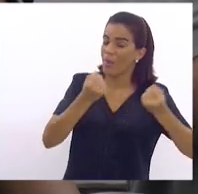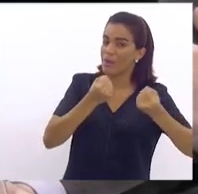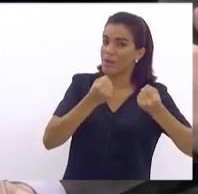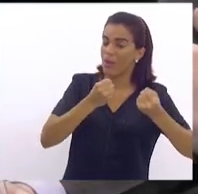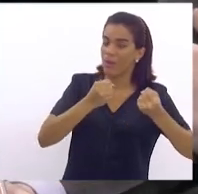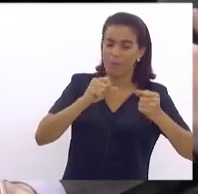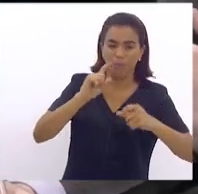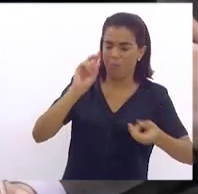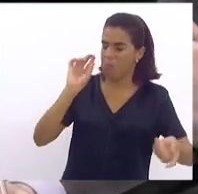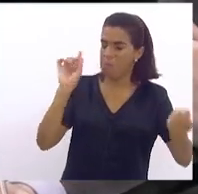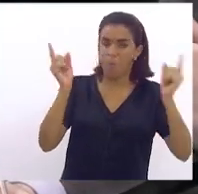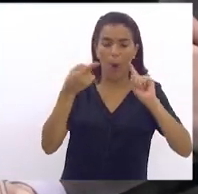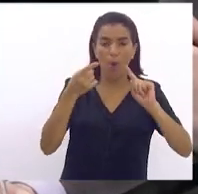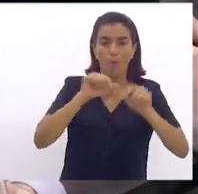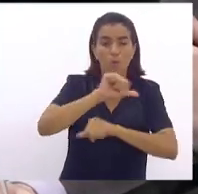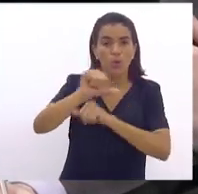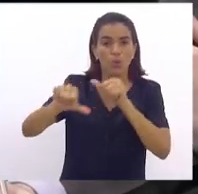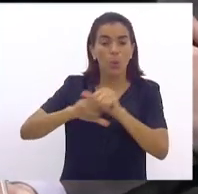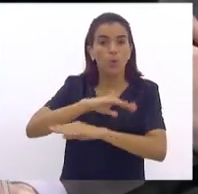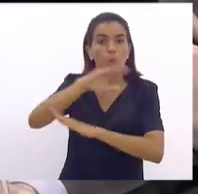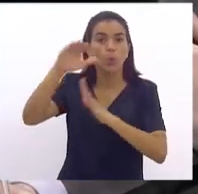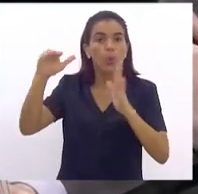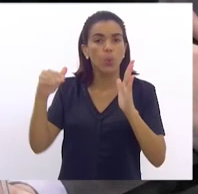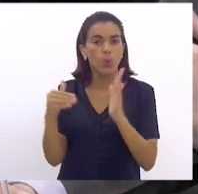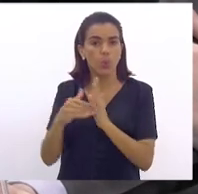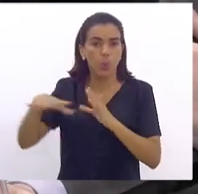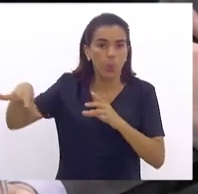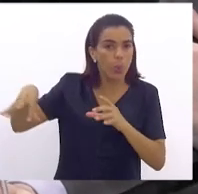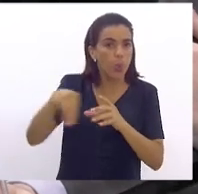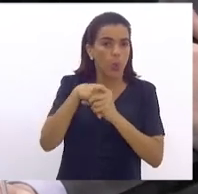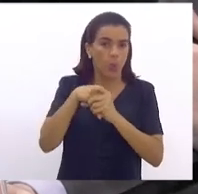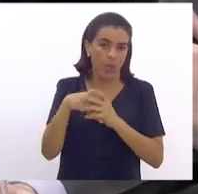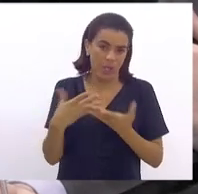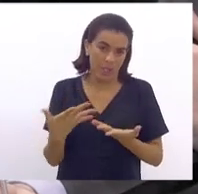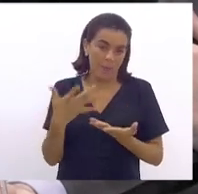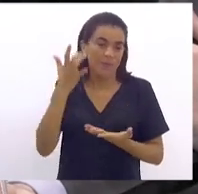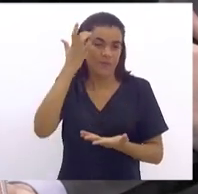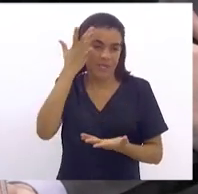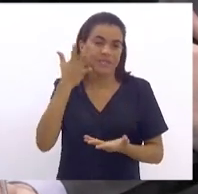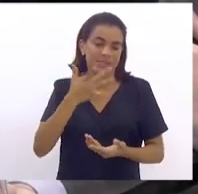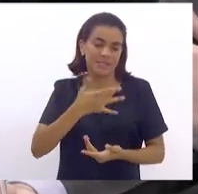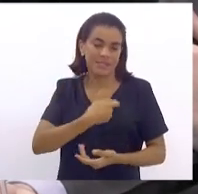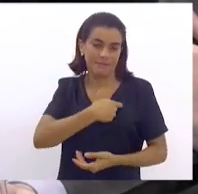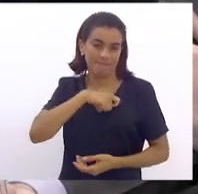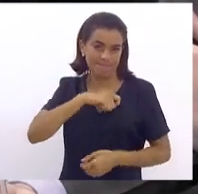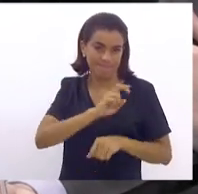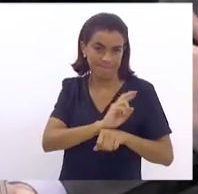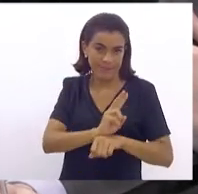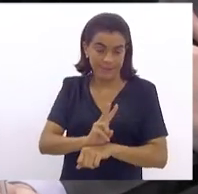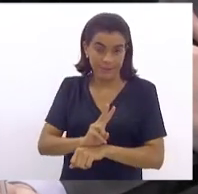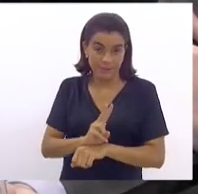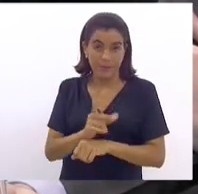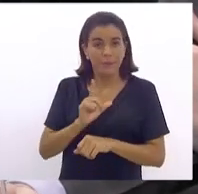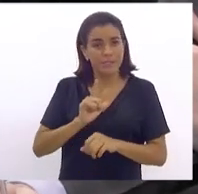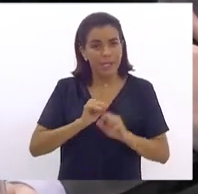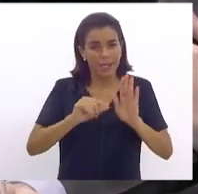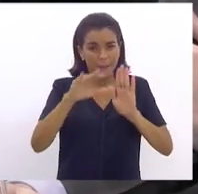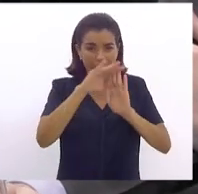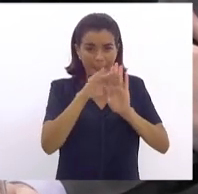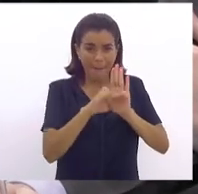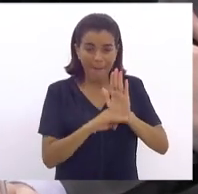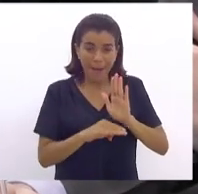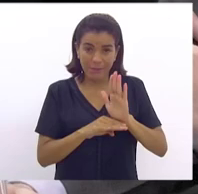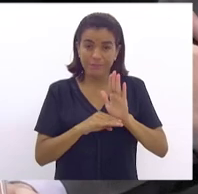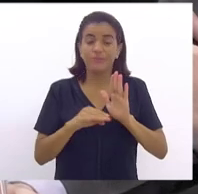Então, facilita a fiscalização. E Hoje nós temos no rol da substituição